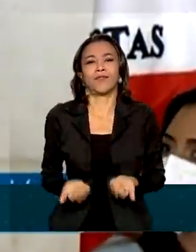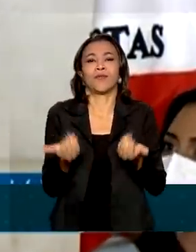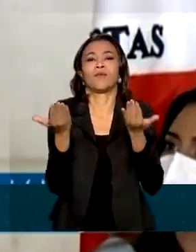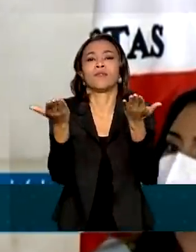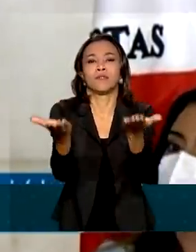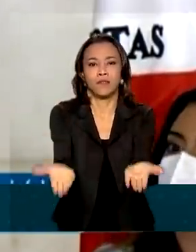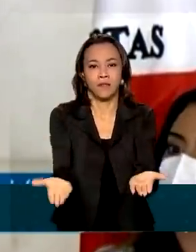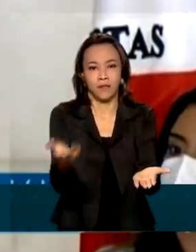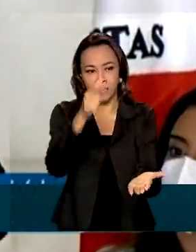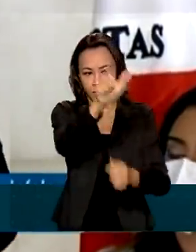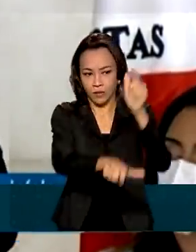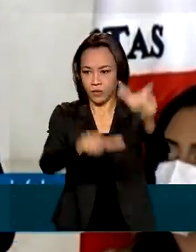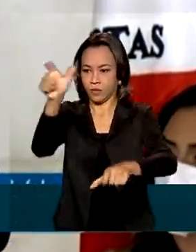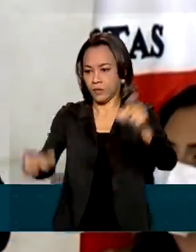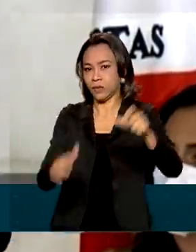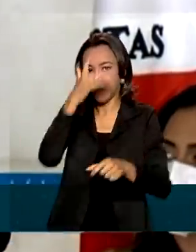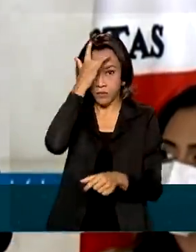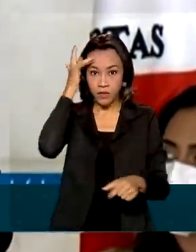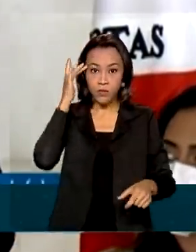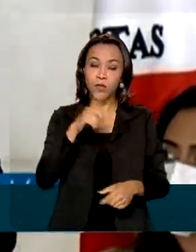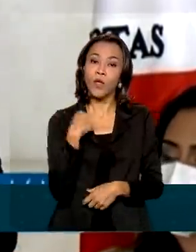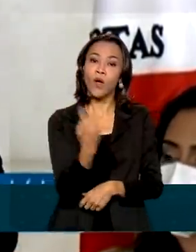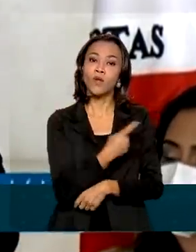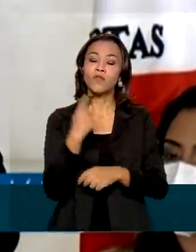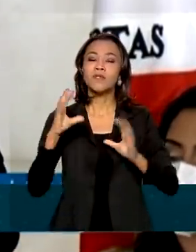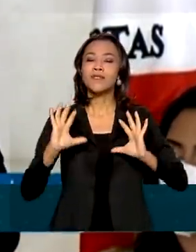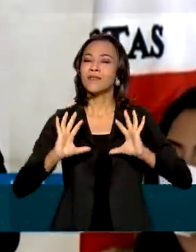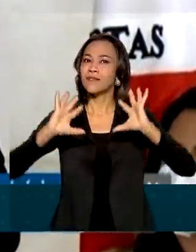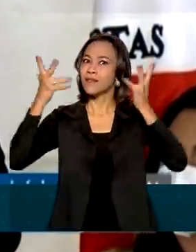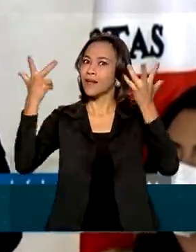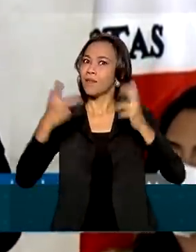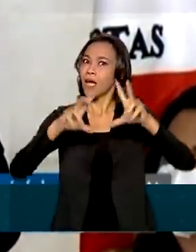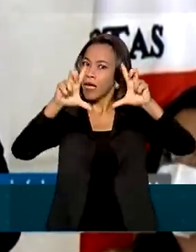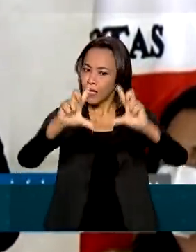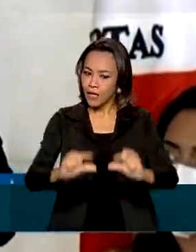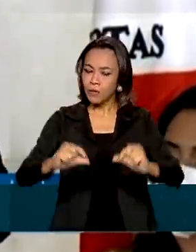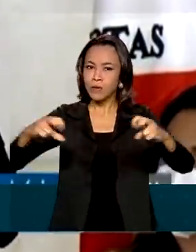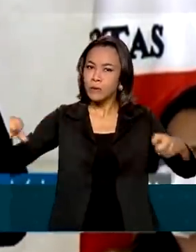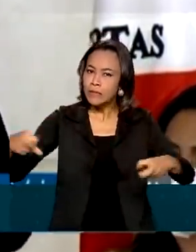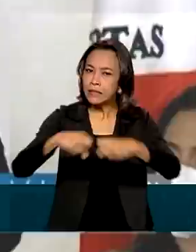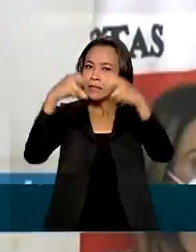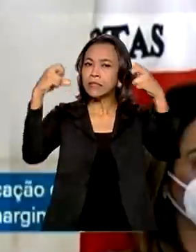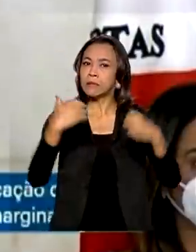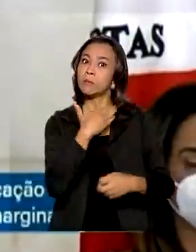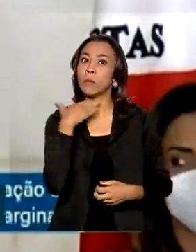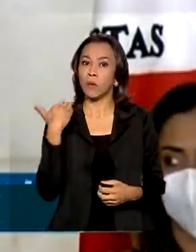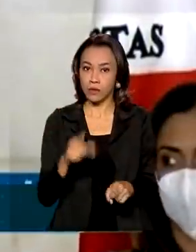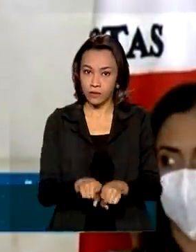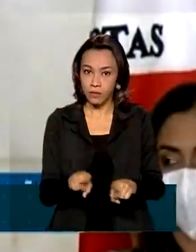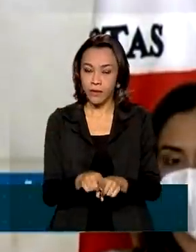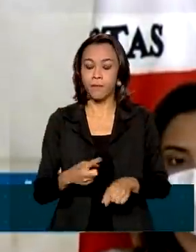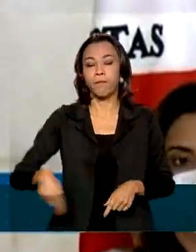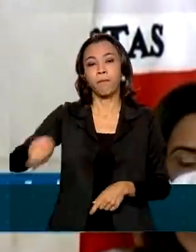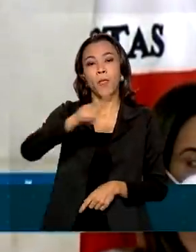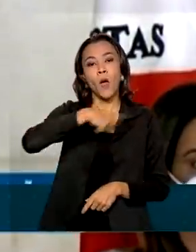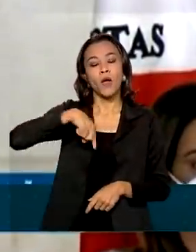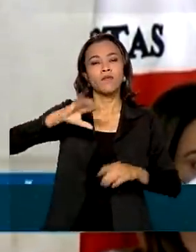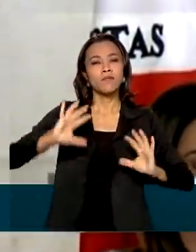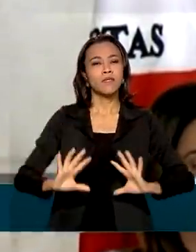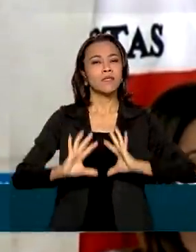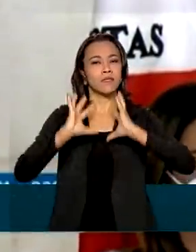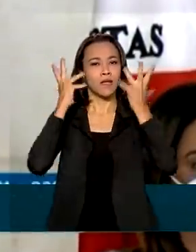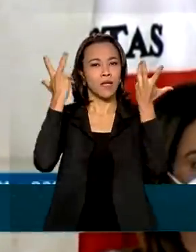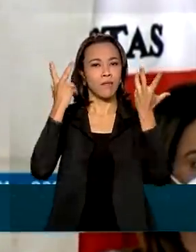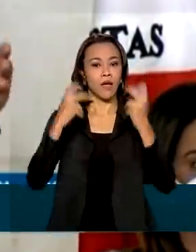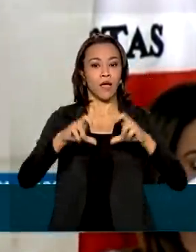usuário. A gente vai celebrar a redução dos acidentes, a redução das mortes. A gente vai celebrar a